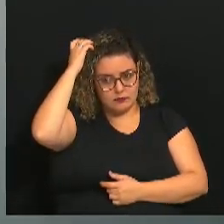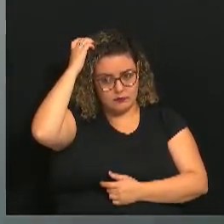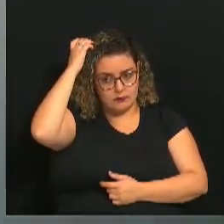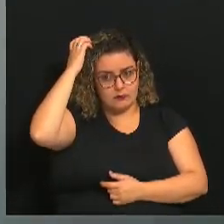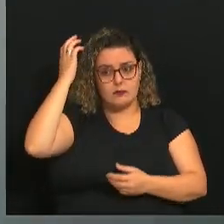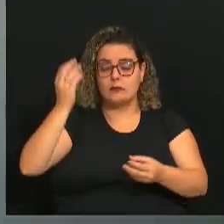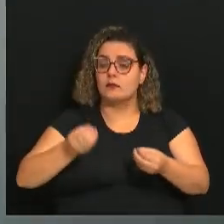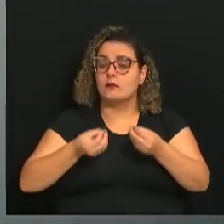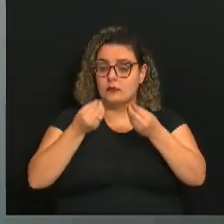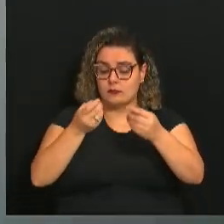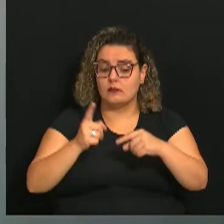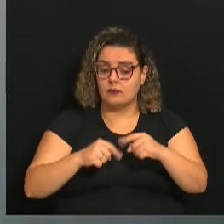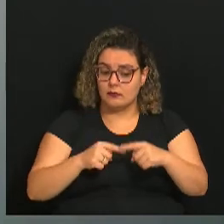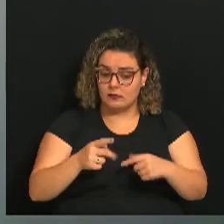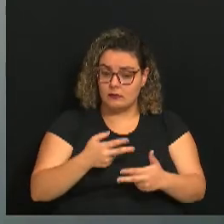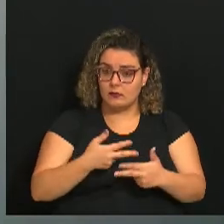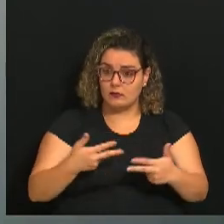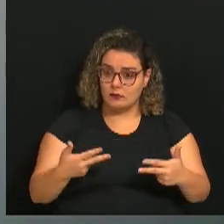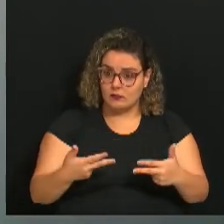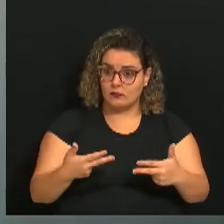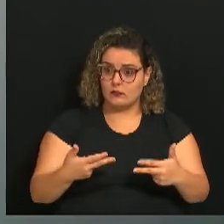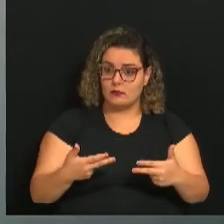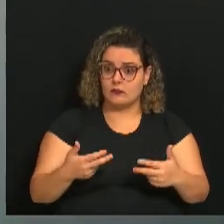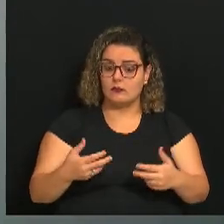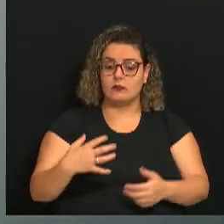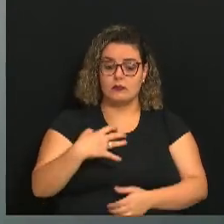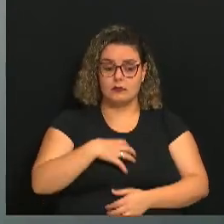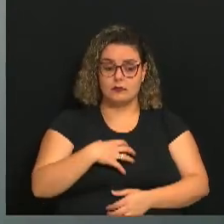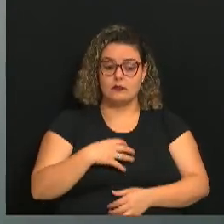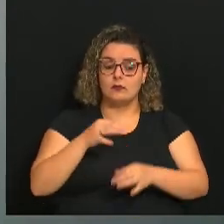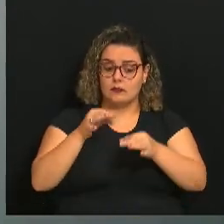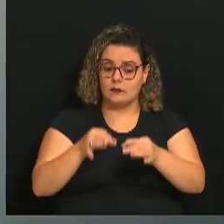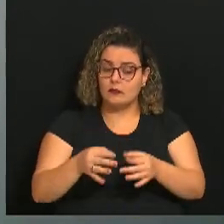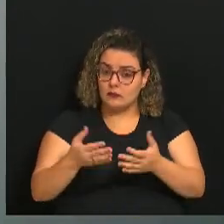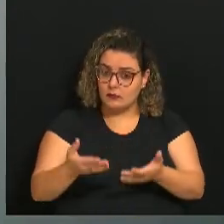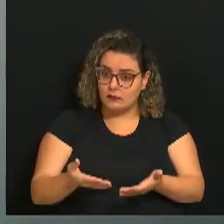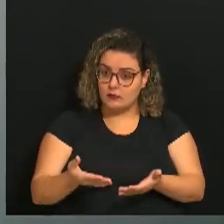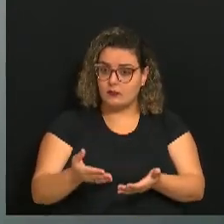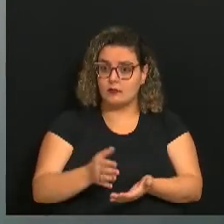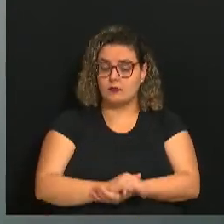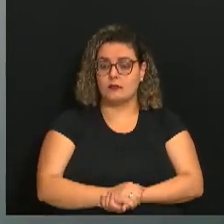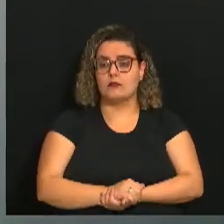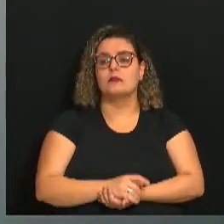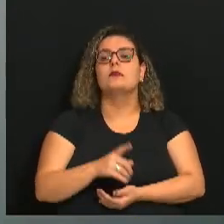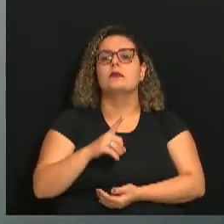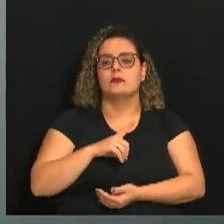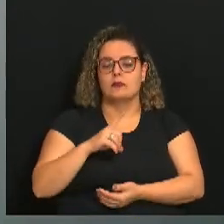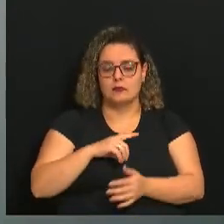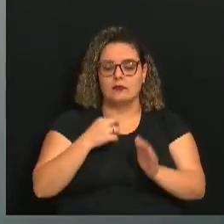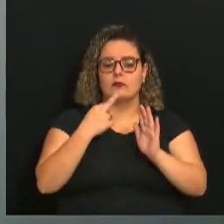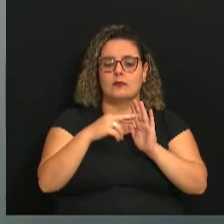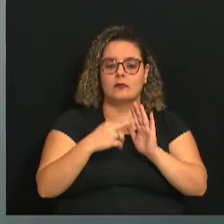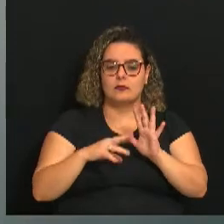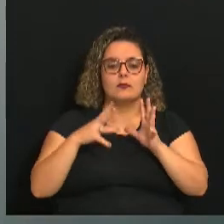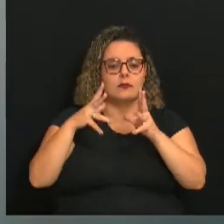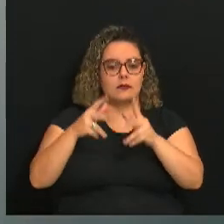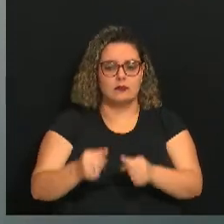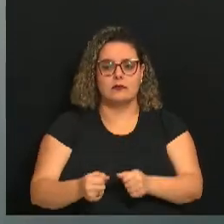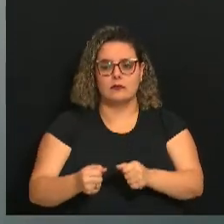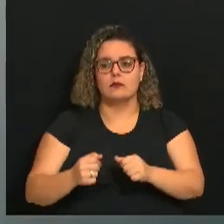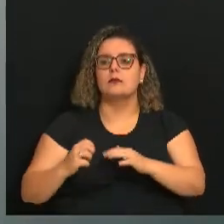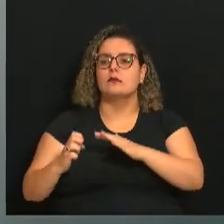fornecendo os materiais da maneira adequada. Então, a gente tem os registros disso daí. Então, a empresa realmente